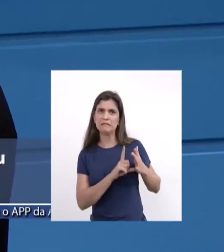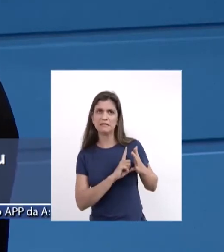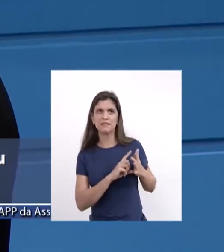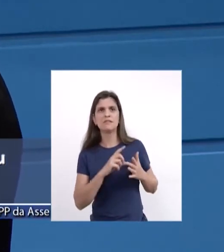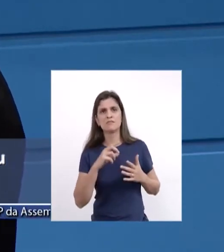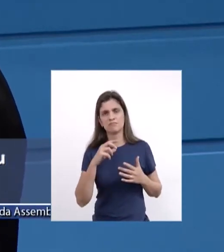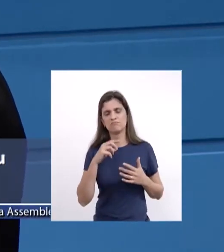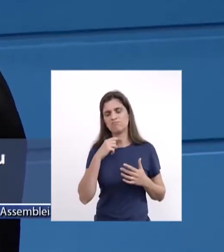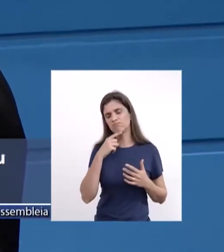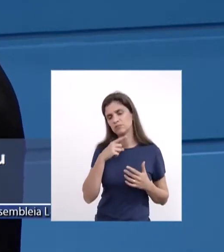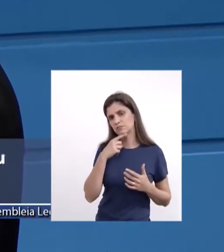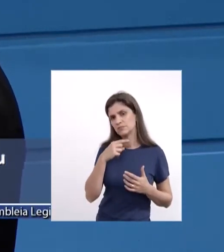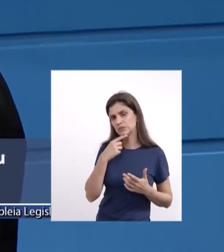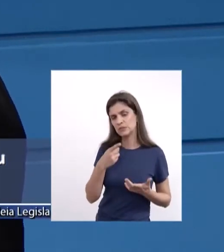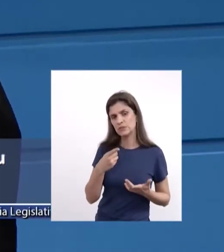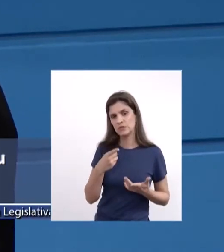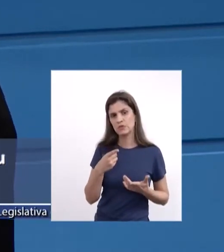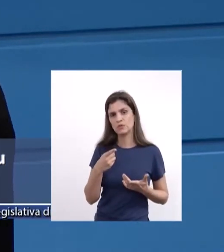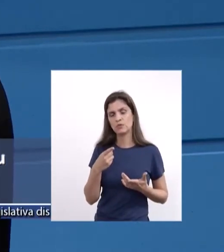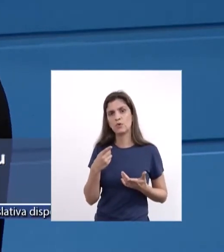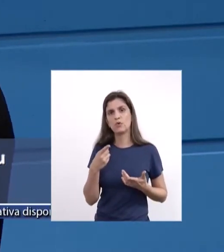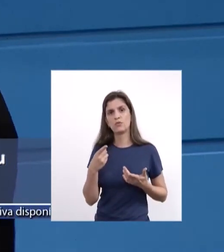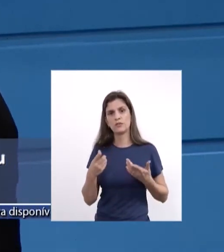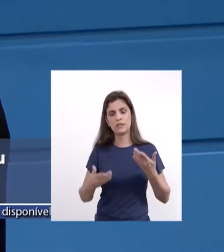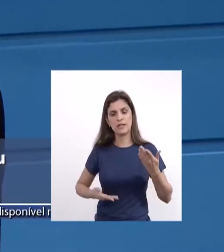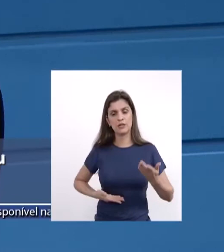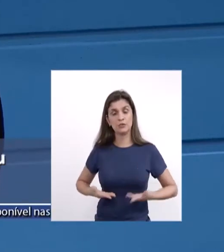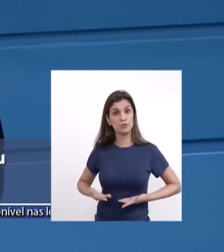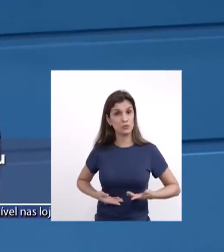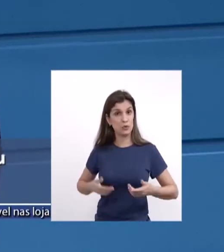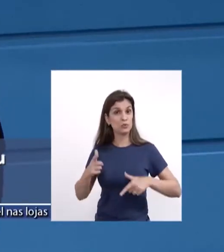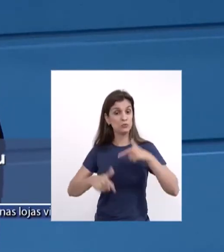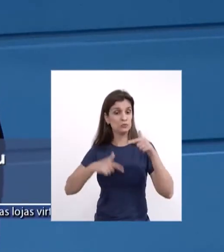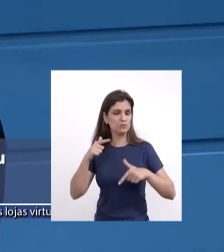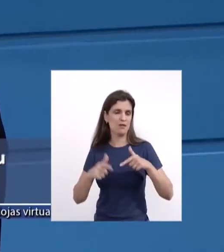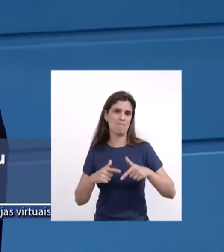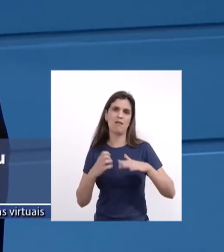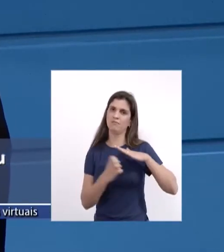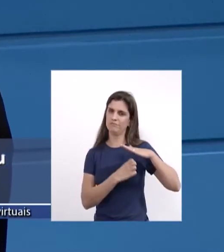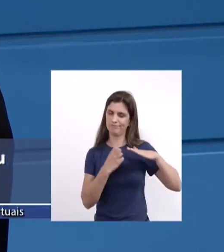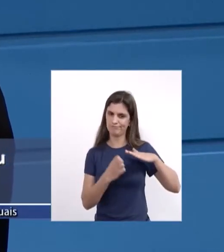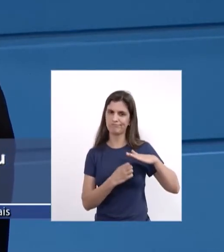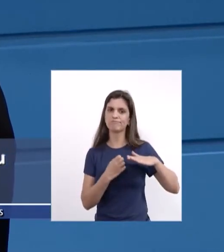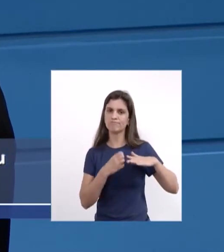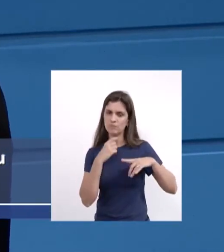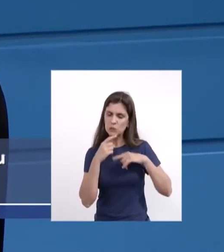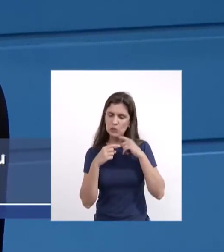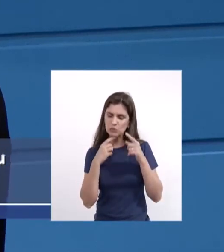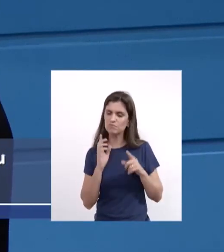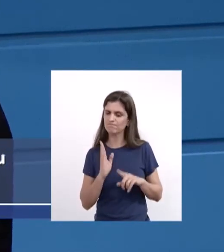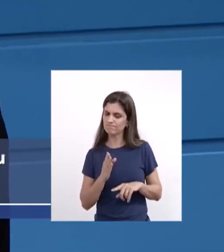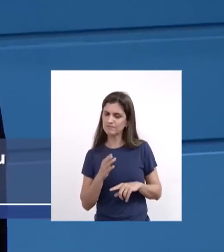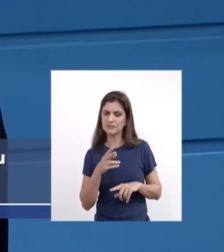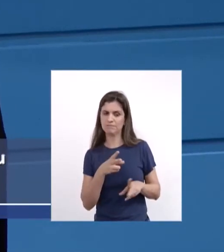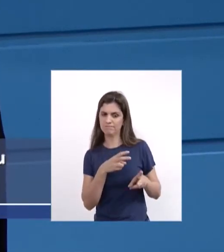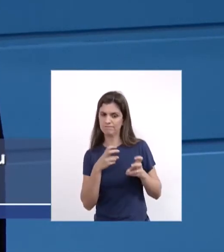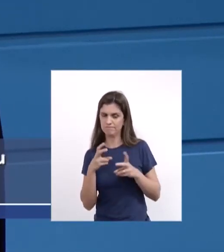o funcionamento, a prestação de serviços, os valores cobrados, nós já tínhamos dúvida da época. Aí vamos mais